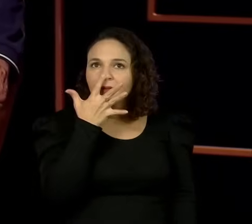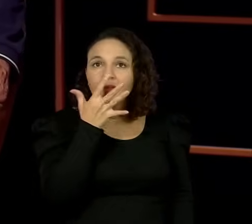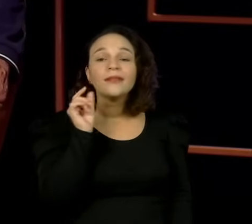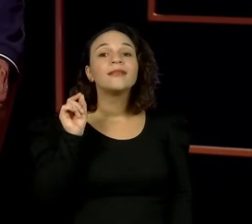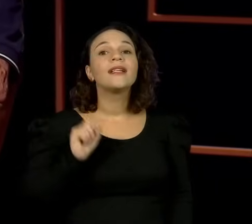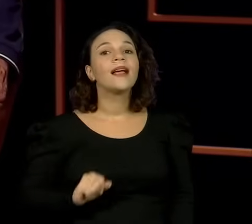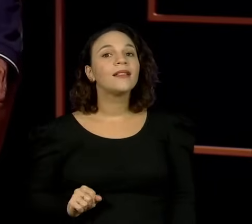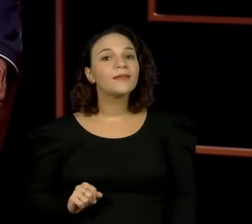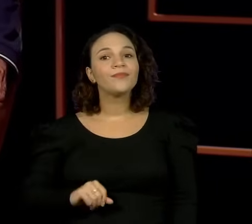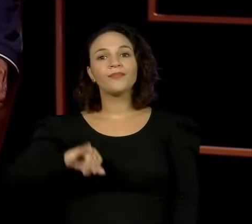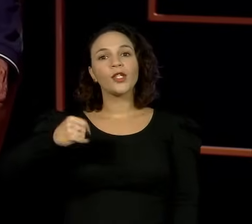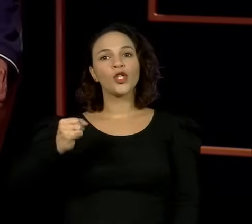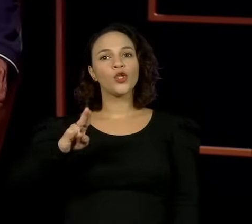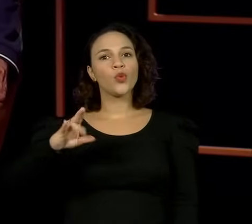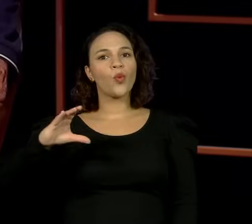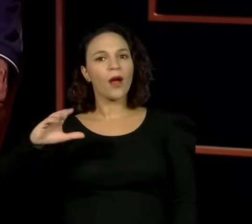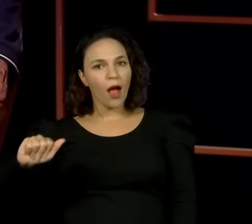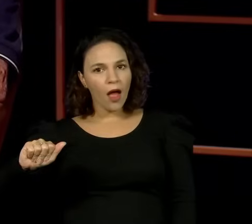tinha lá o Juca de Oliveira,